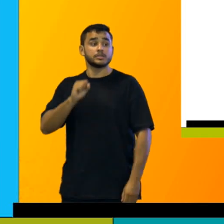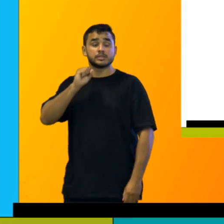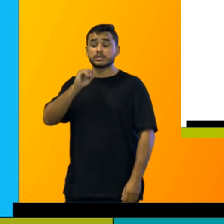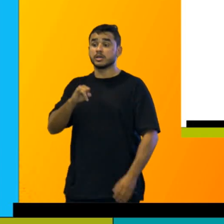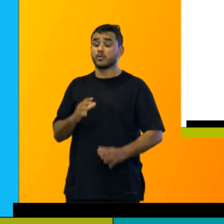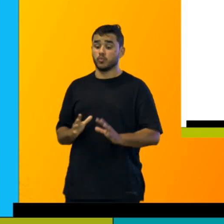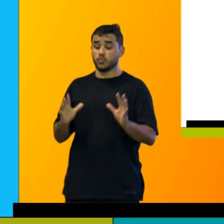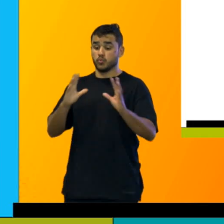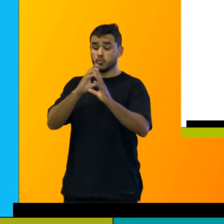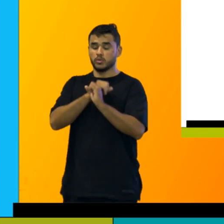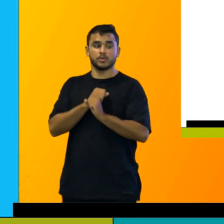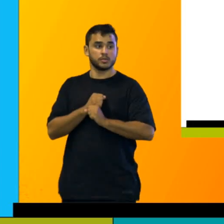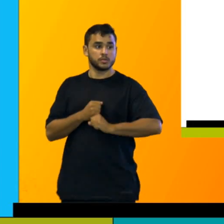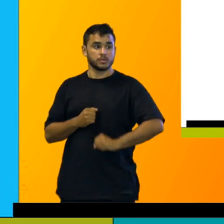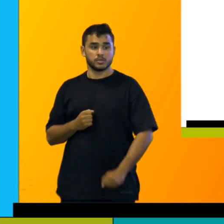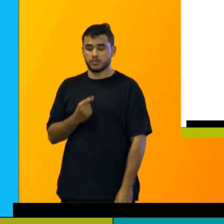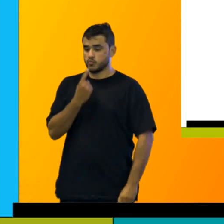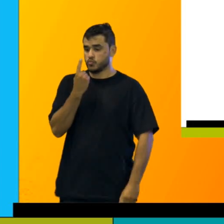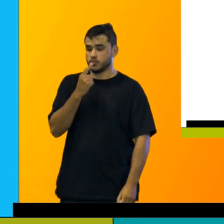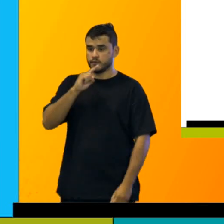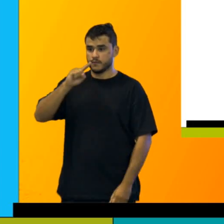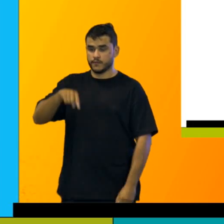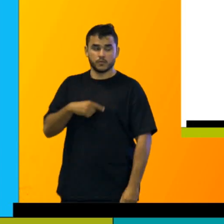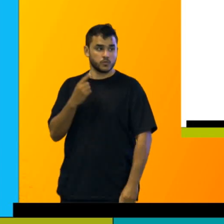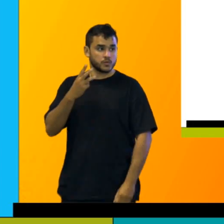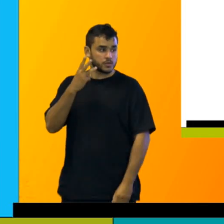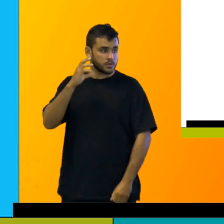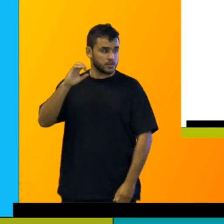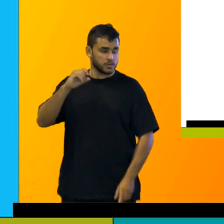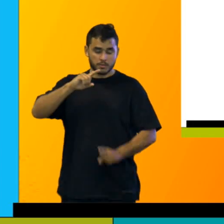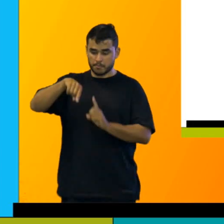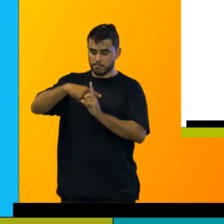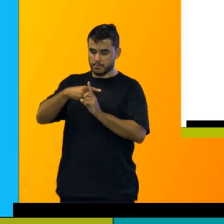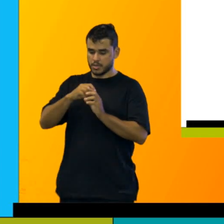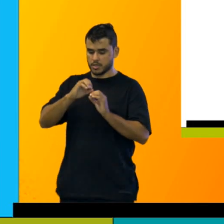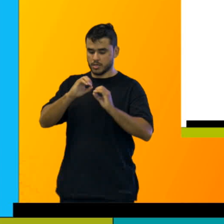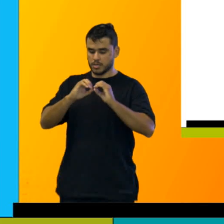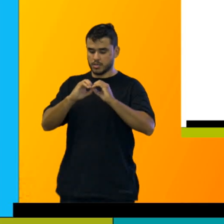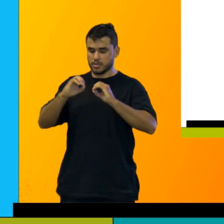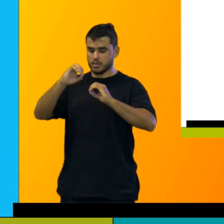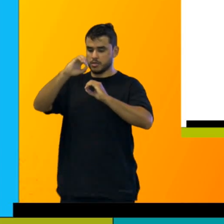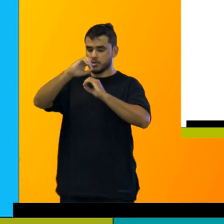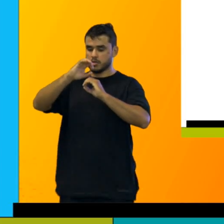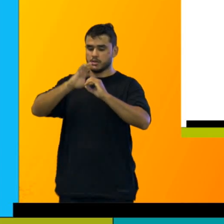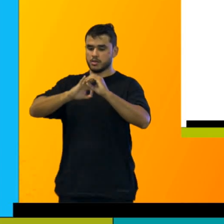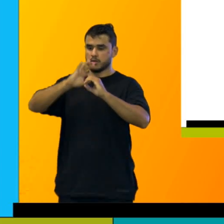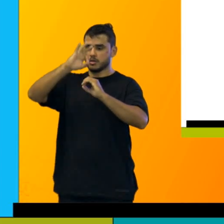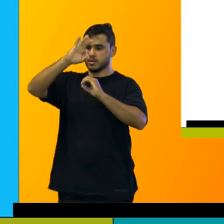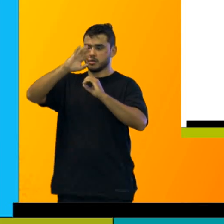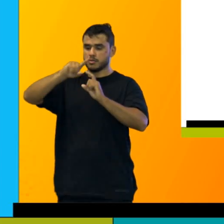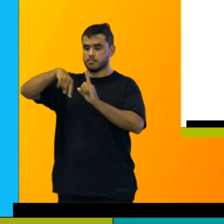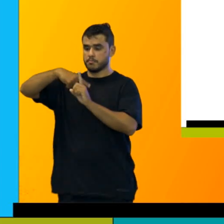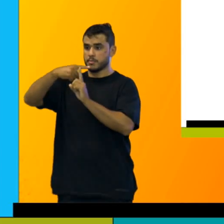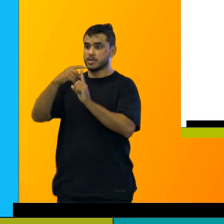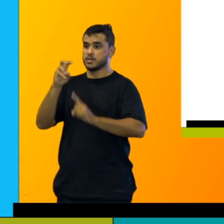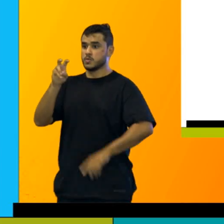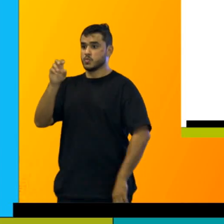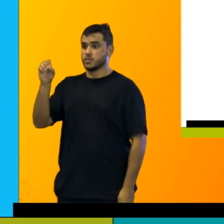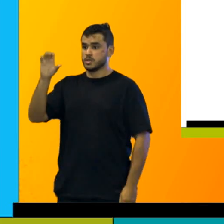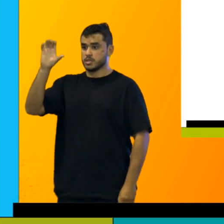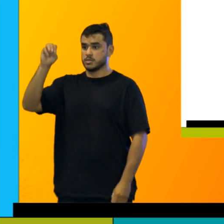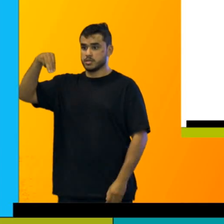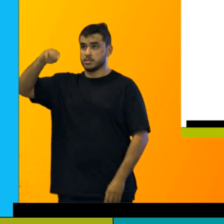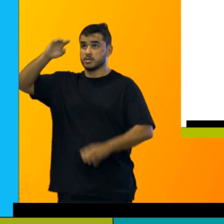toda, eu tenho que pegar esse 1,30 mais essa altura desses 3 círculos aí, ó. Ainda botar mais 50 centímetros para